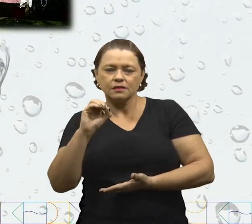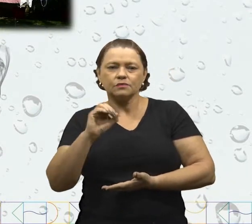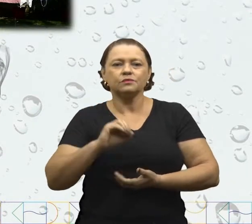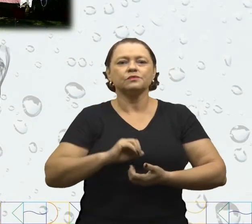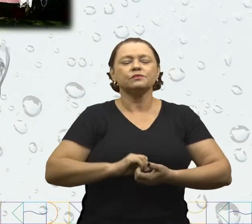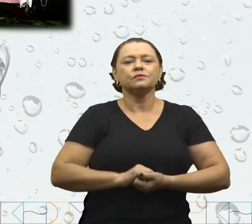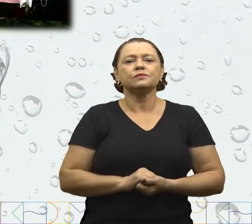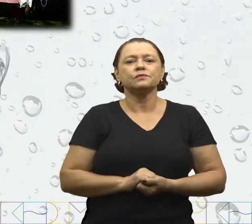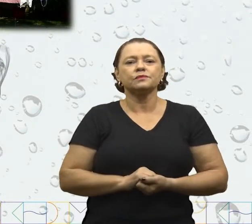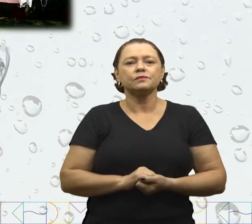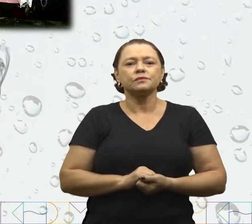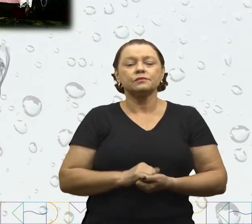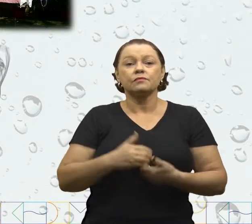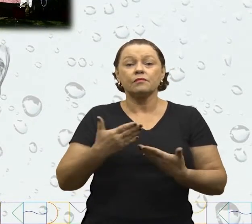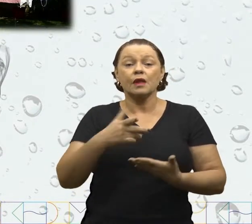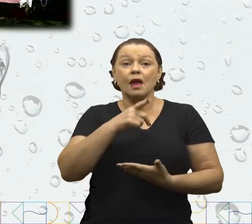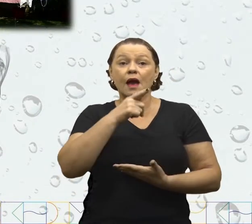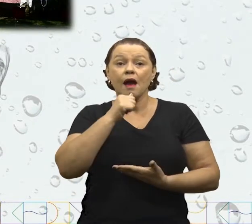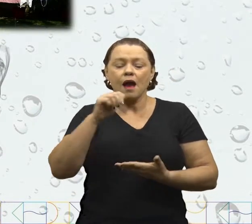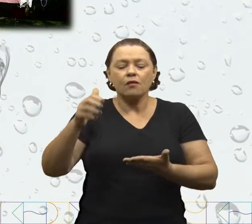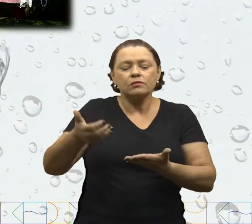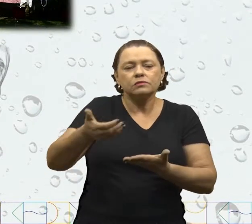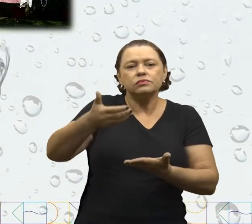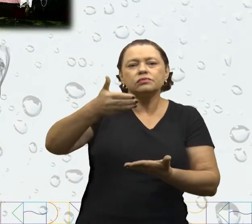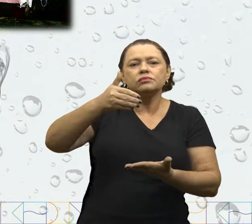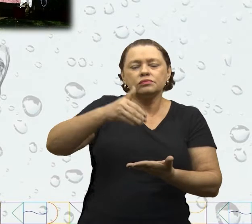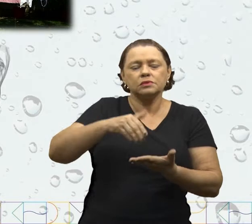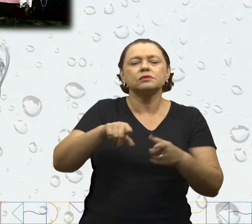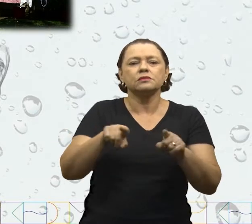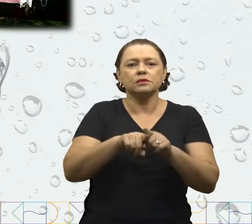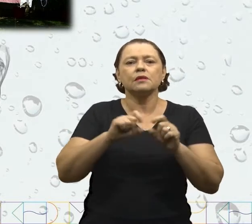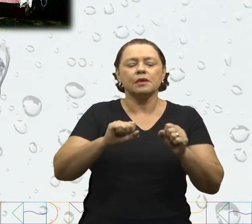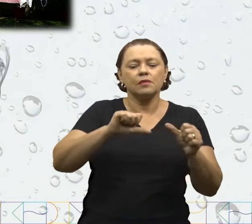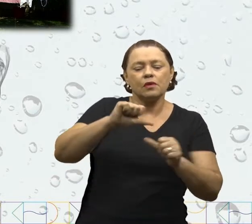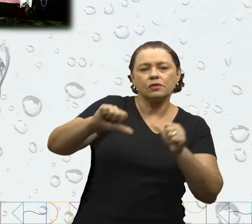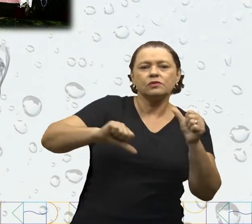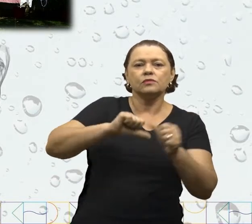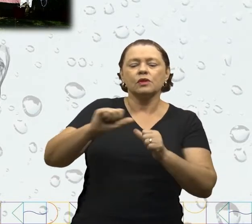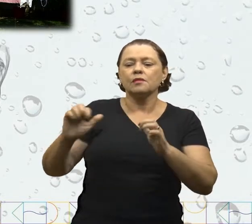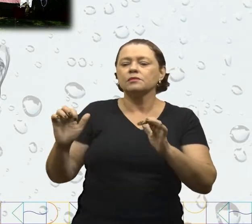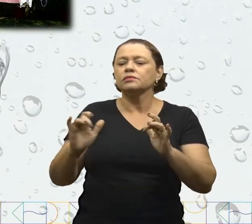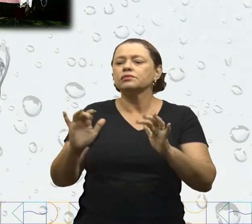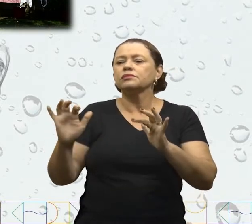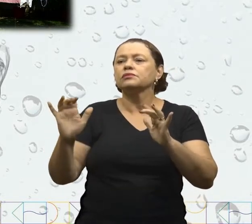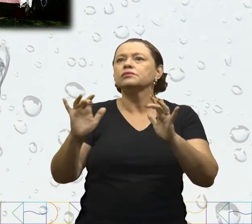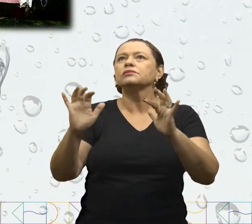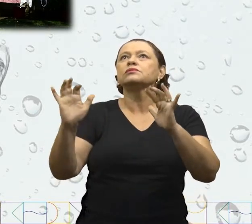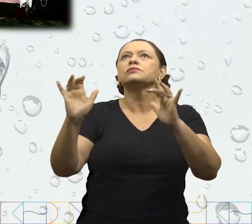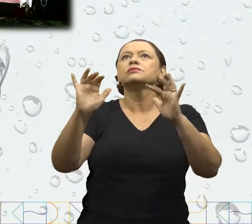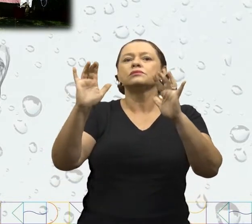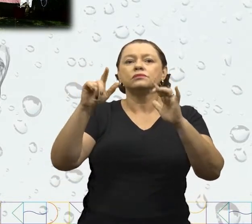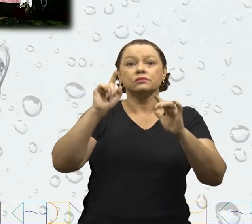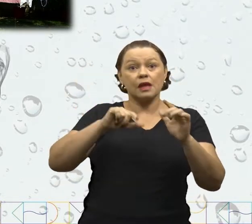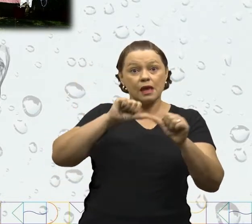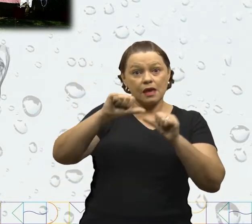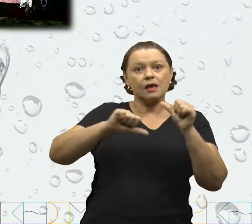A água no estado líquido também pode ir para o estado gasoso. Essa mudança é chamada